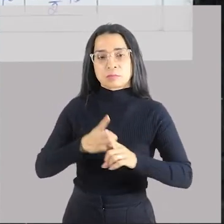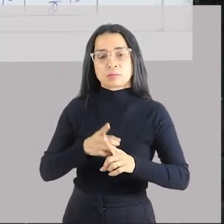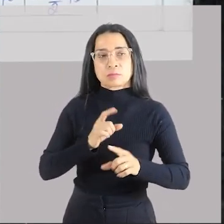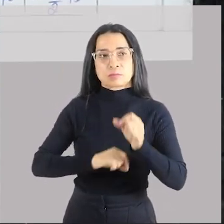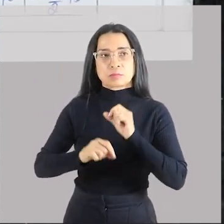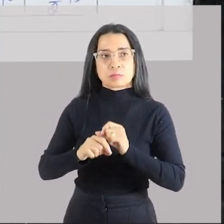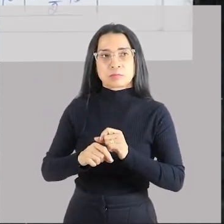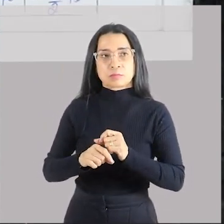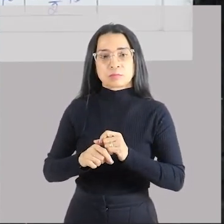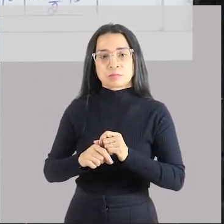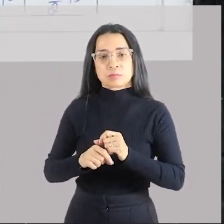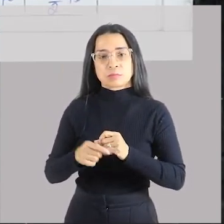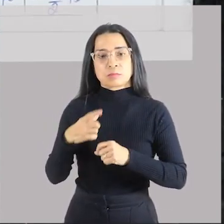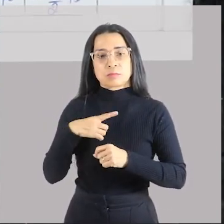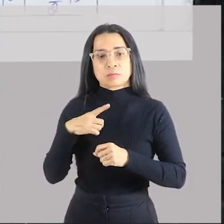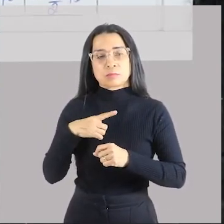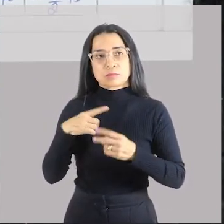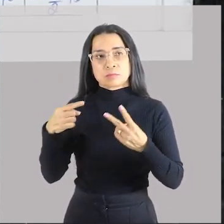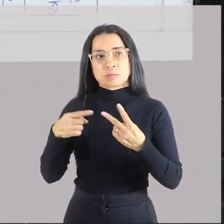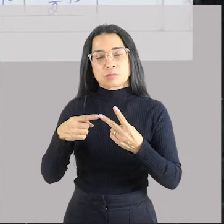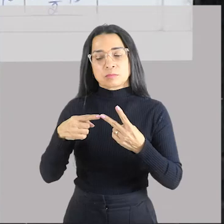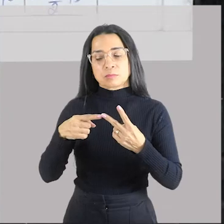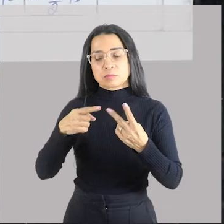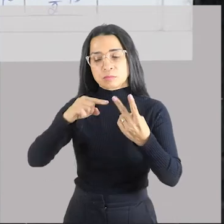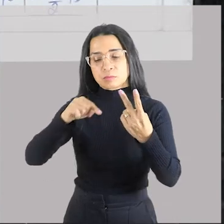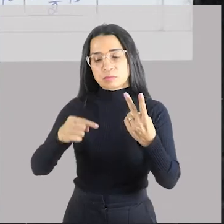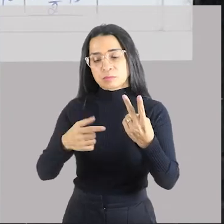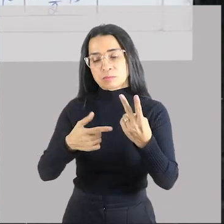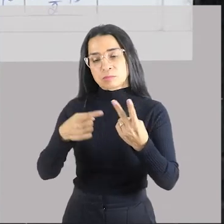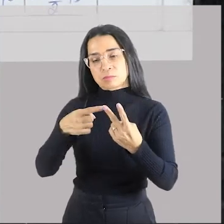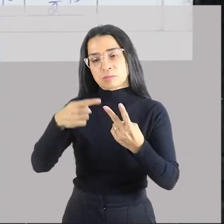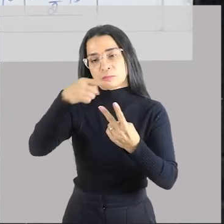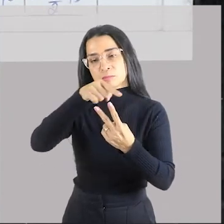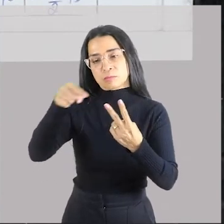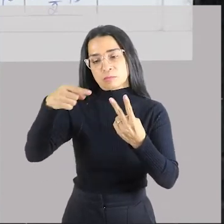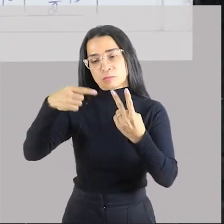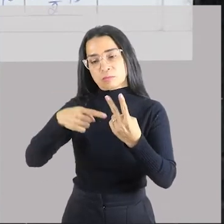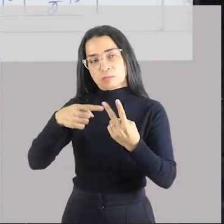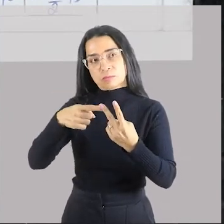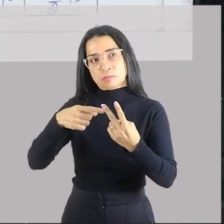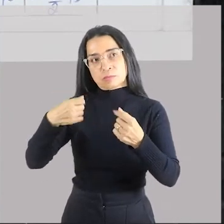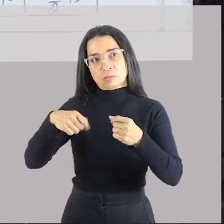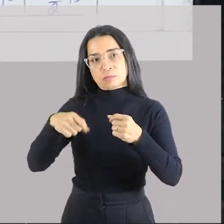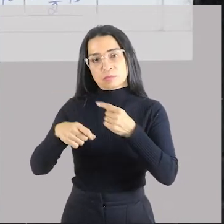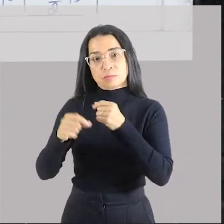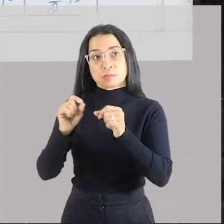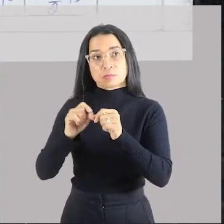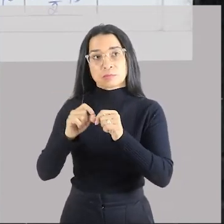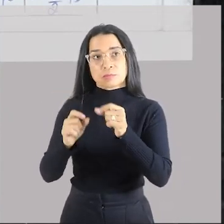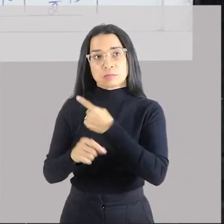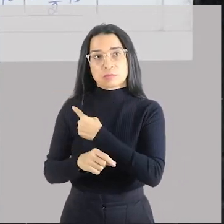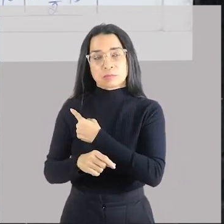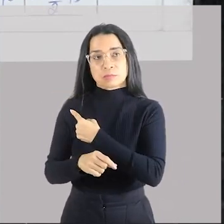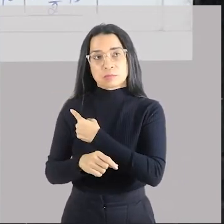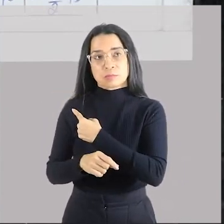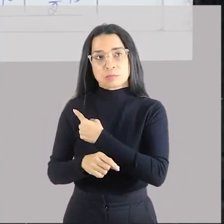né? Quando você tem um radical no denominador, é necessário fazer essa racionalização,